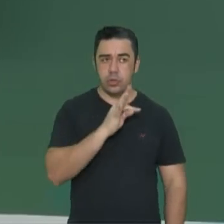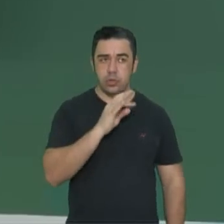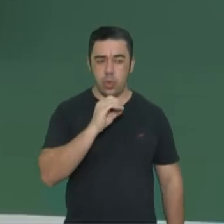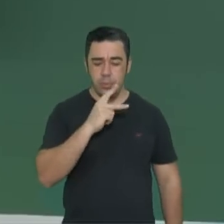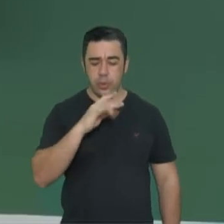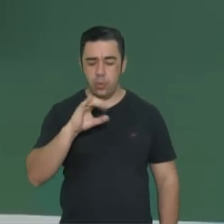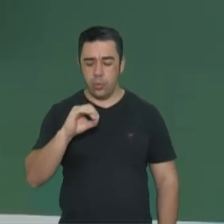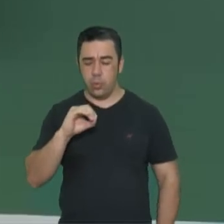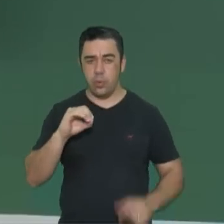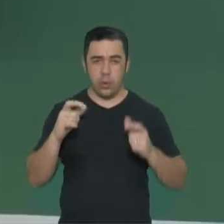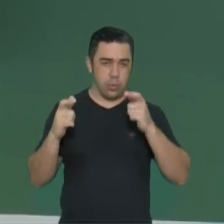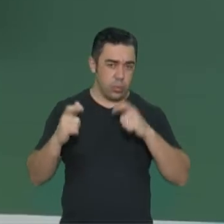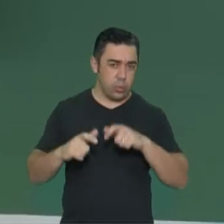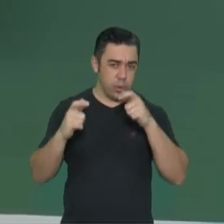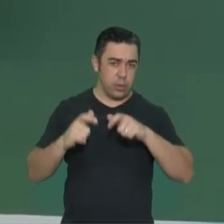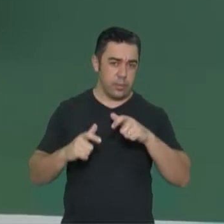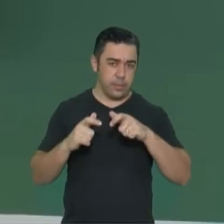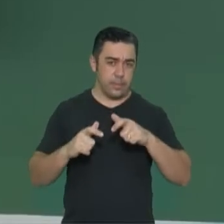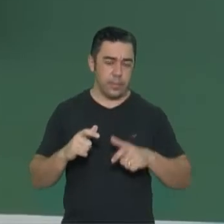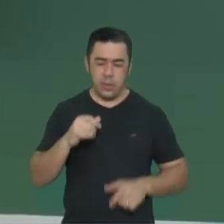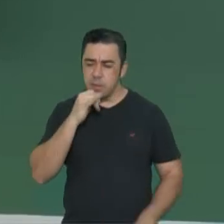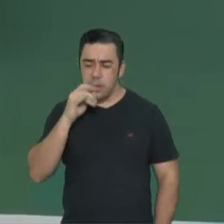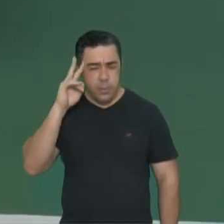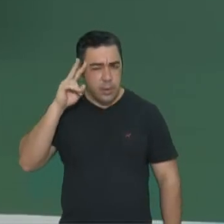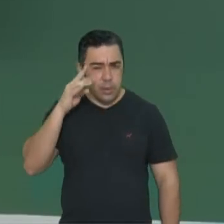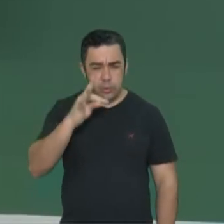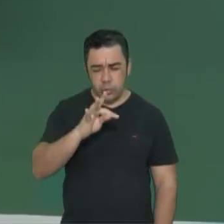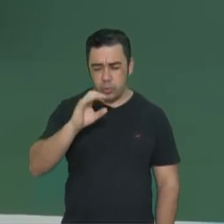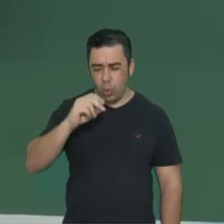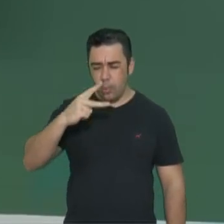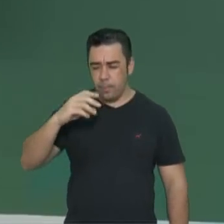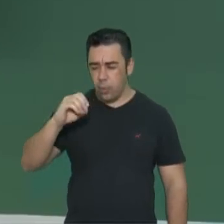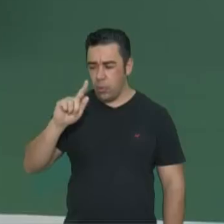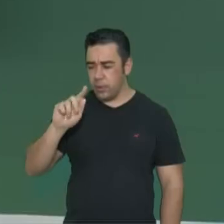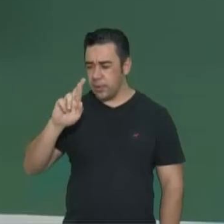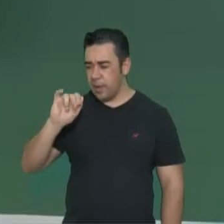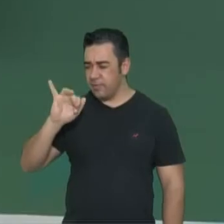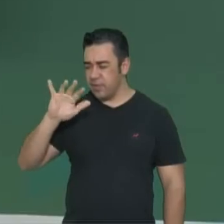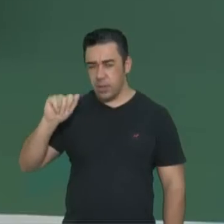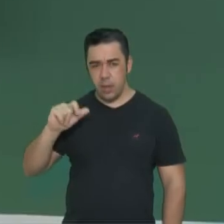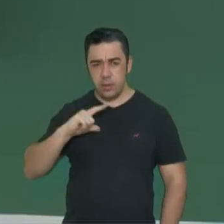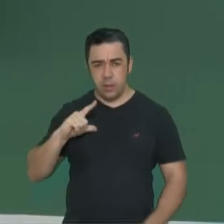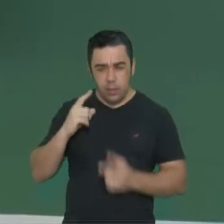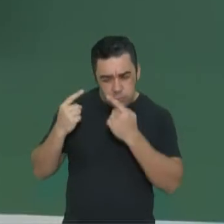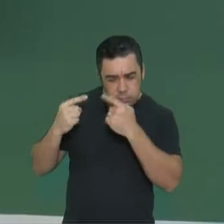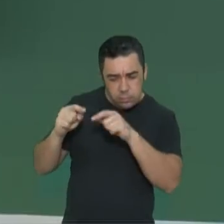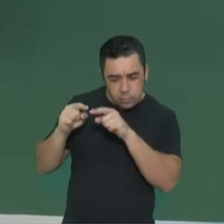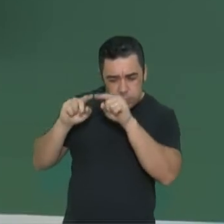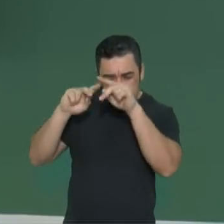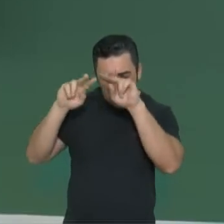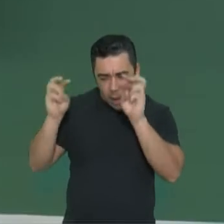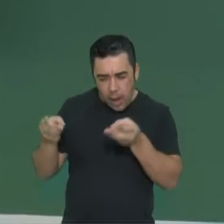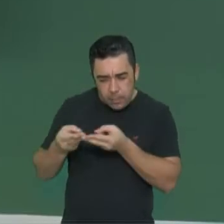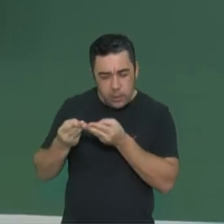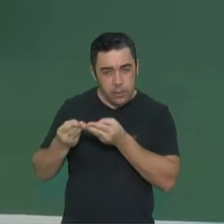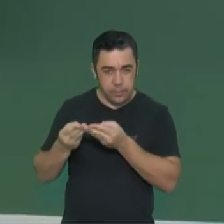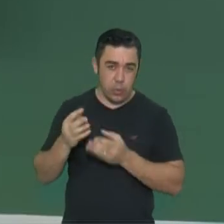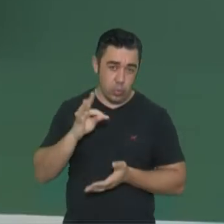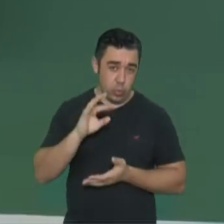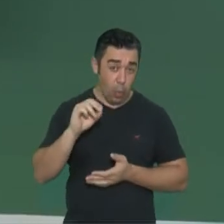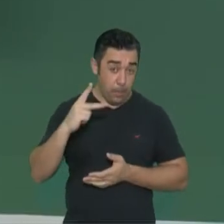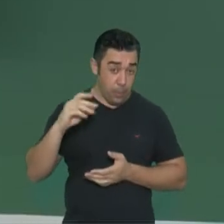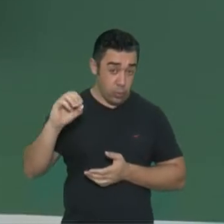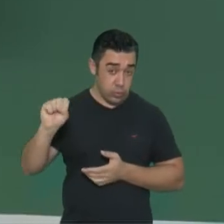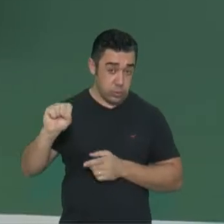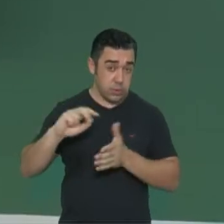lugar, topônimo, lembre de topografia, quando eles querem recortar algum lugar assim, topografia faz isso, topos quer dizer lugar, já guarda por